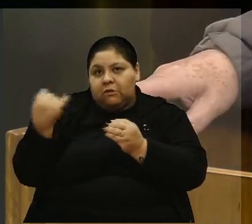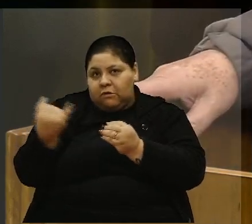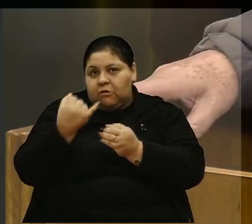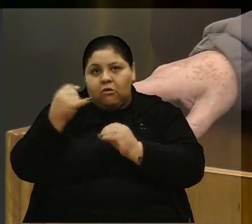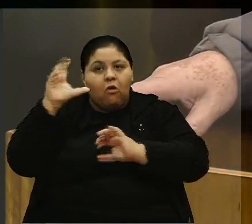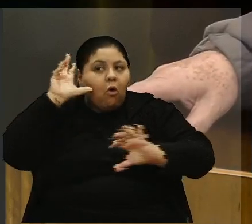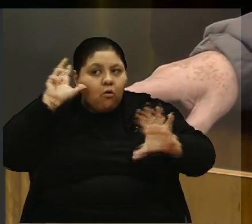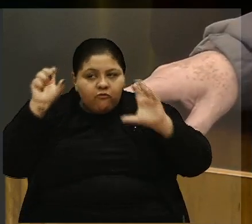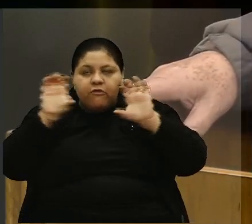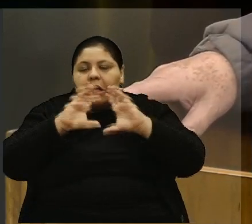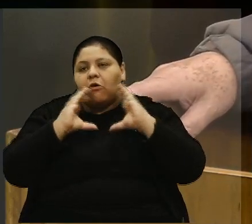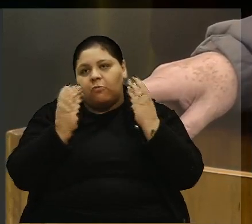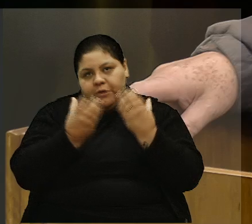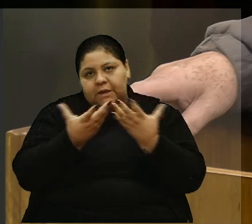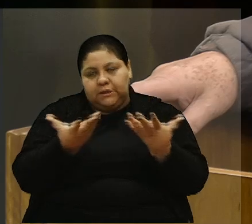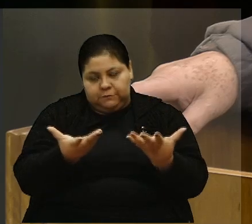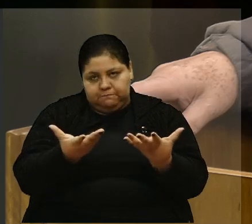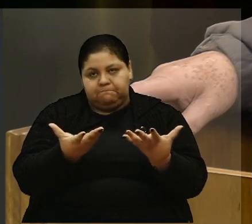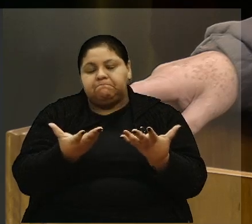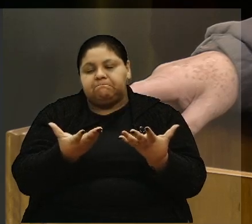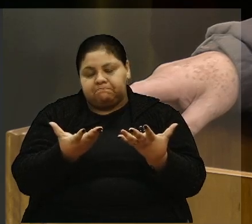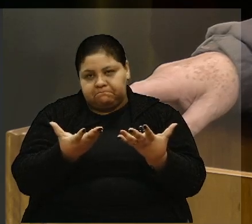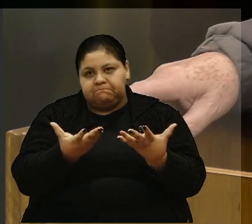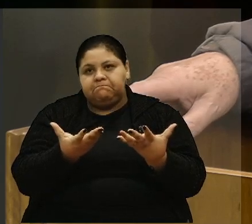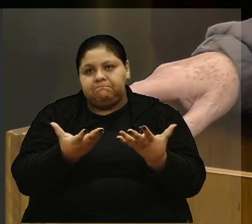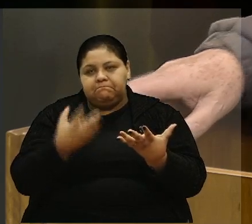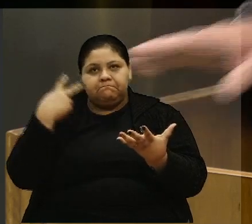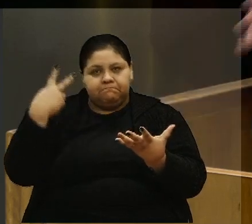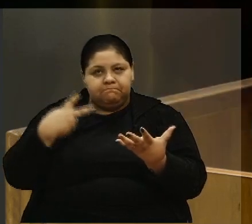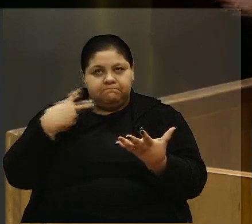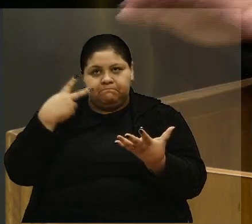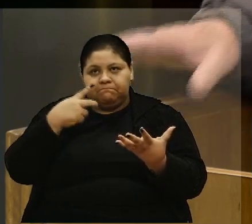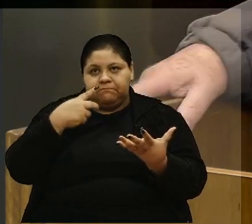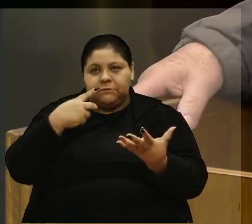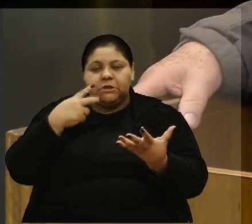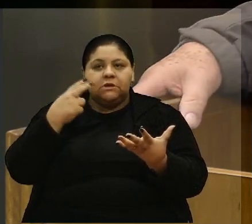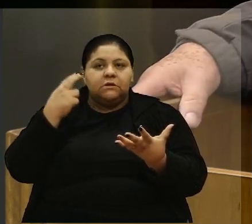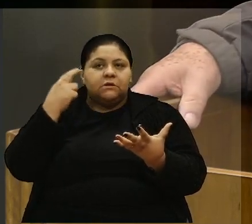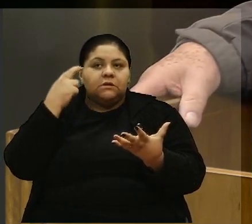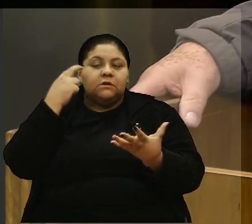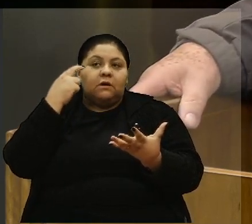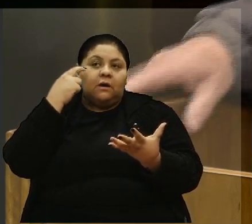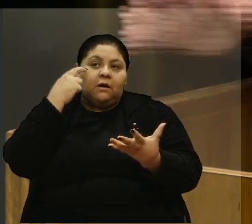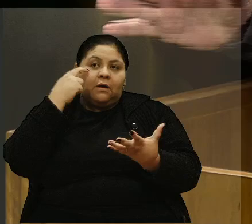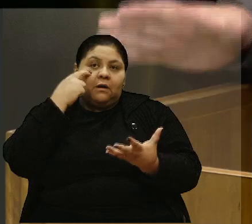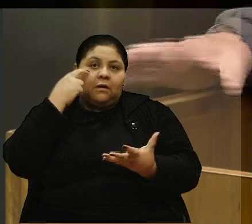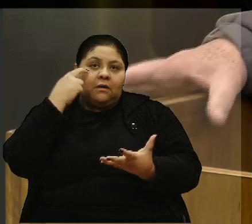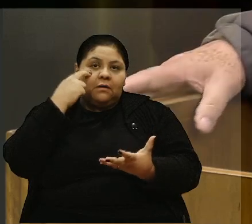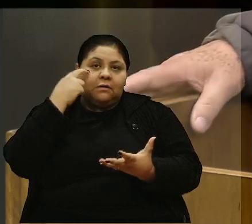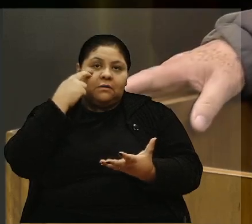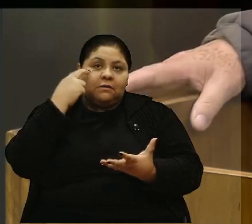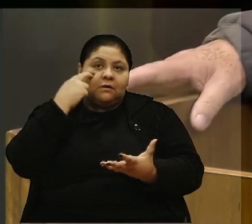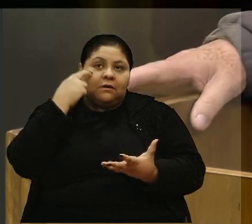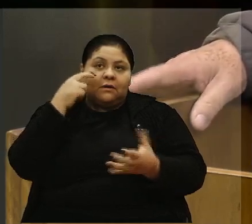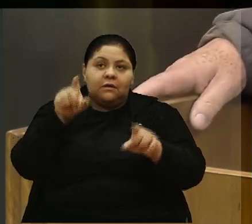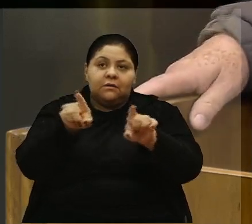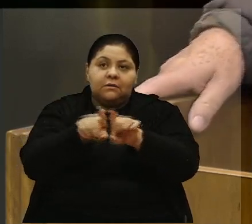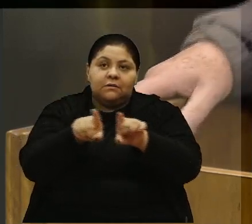ouvir a comunidade. O vereador Fantinel também não deixa de ter razão, as soluções nós já